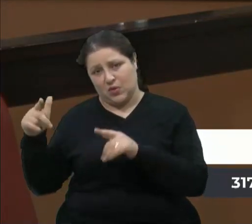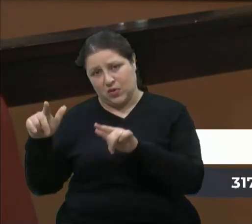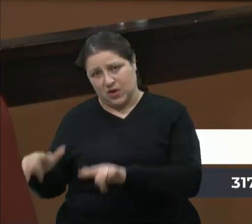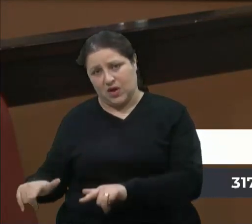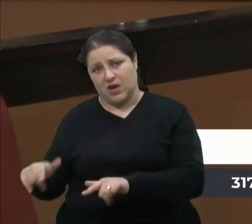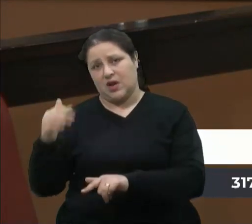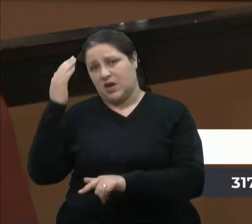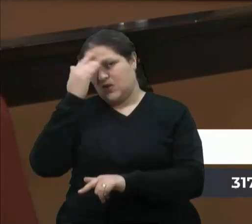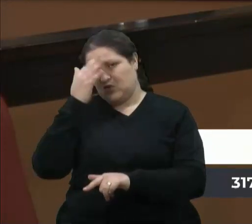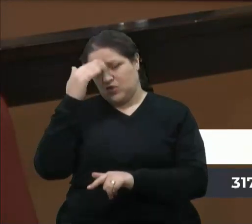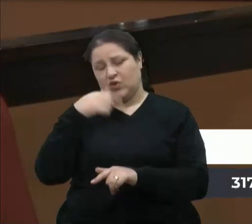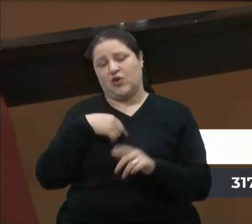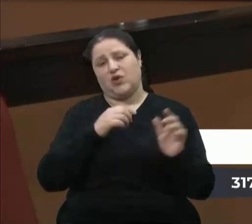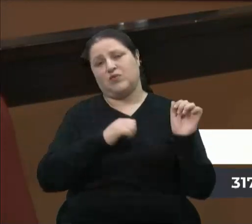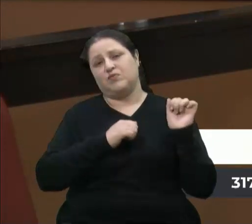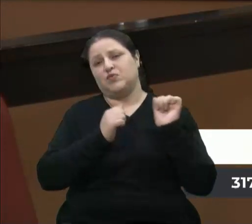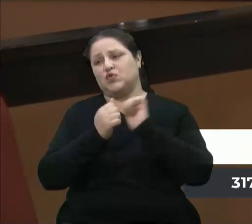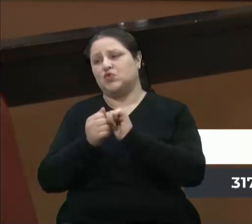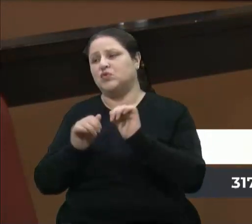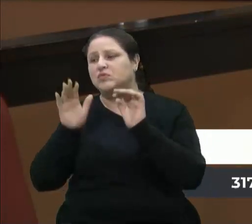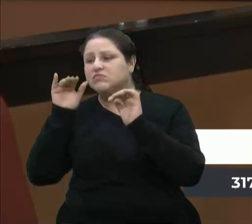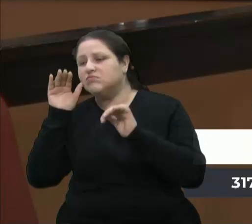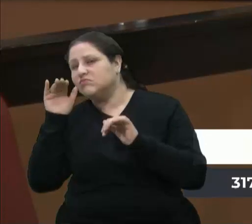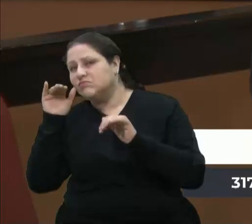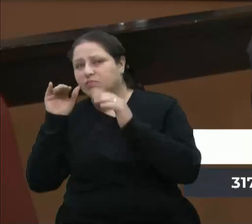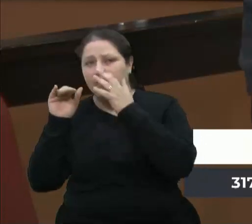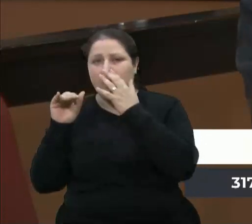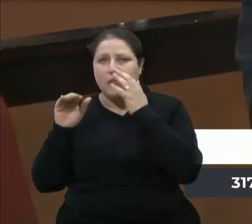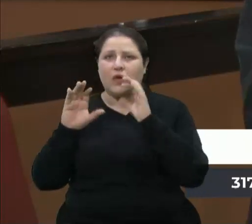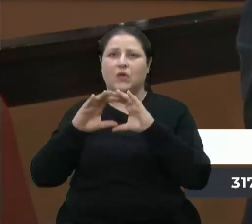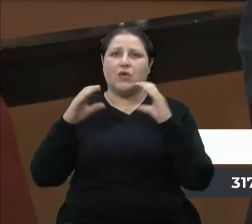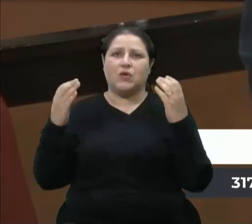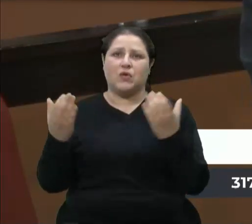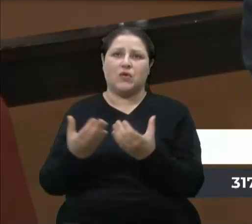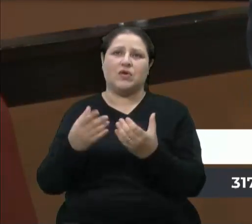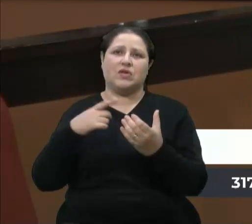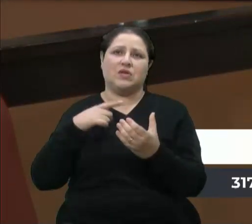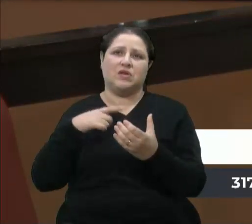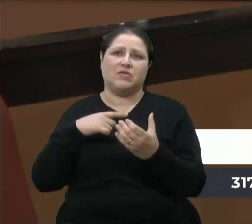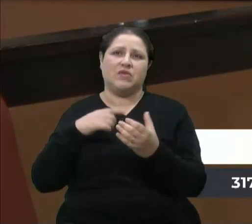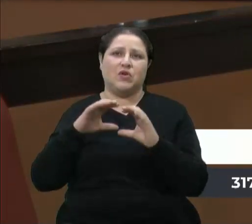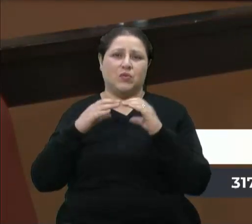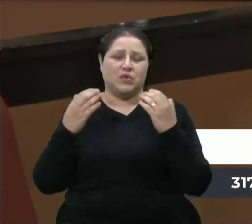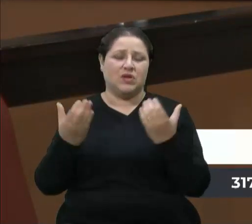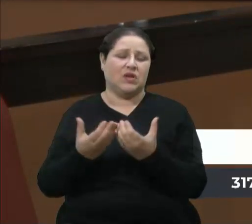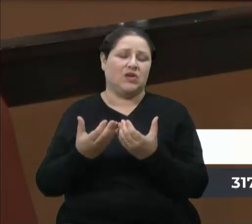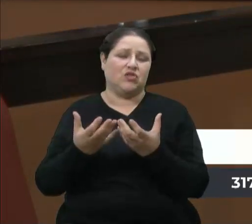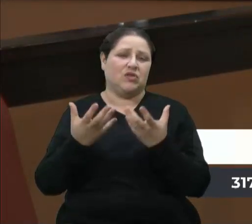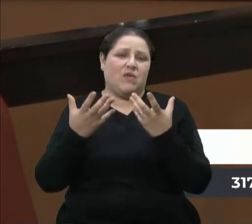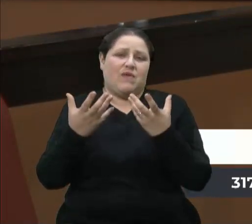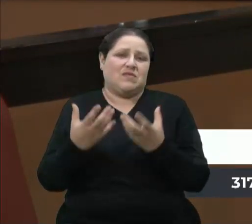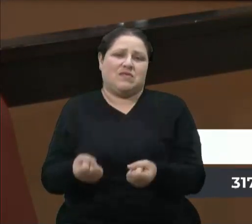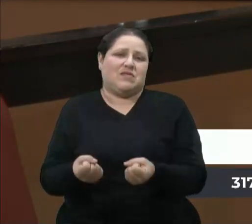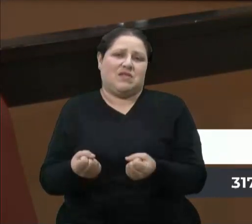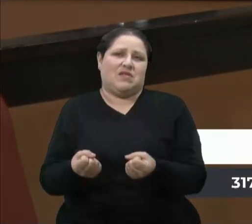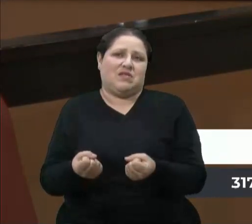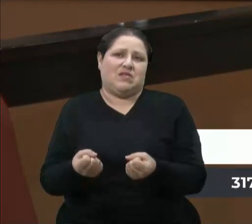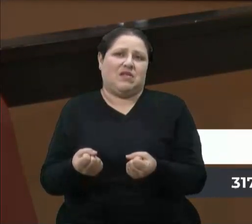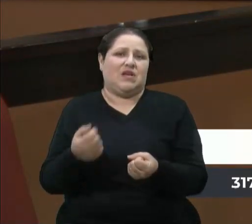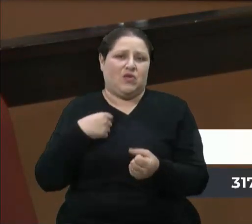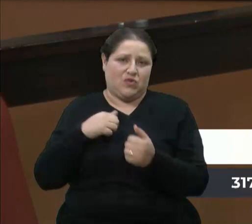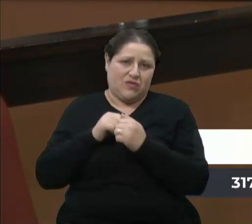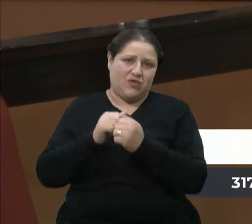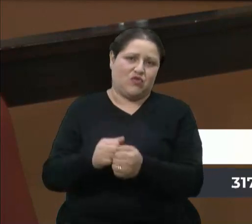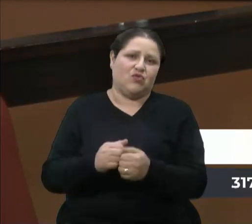comunidade, ver o que, que a comunidade foi recebido lá, marginalizado, lá na comunidade eu estava junto, mas nada ainda